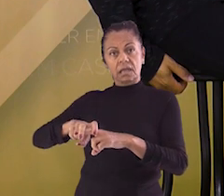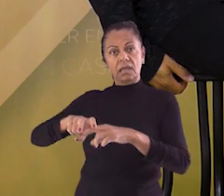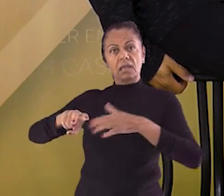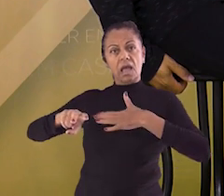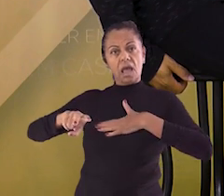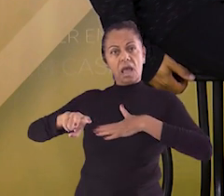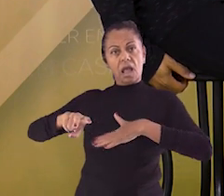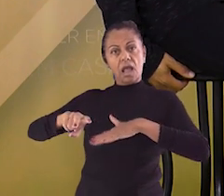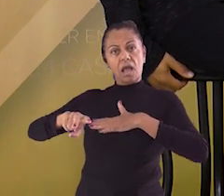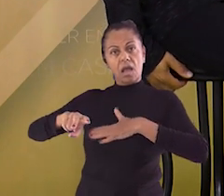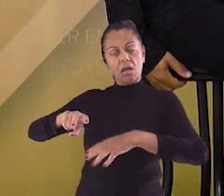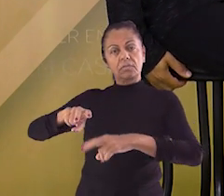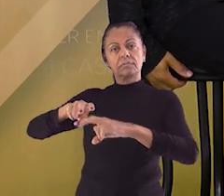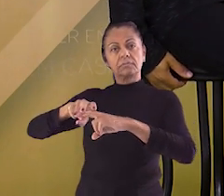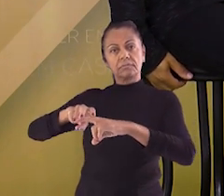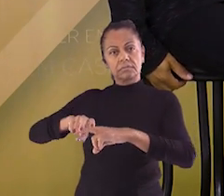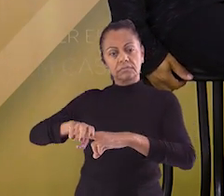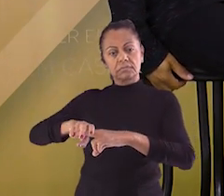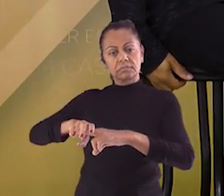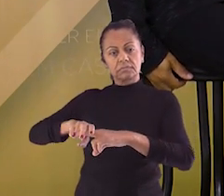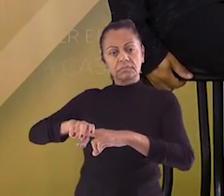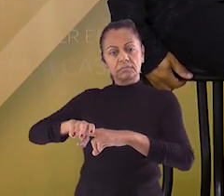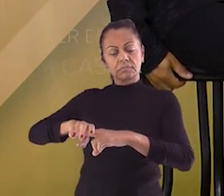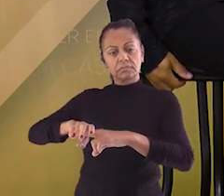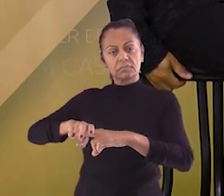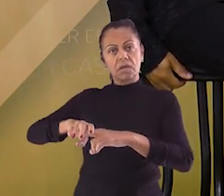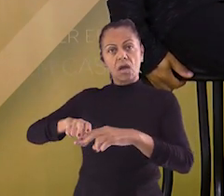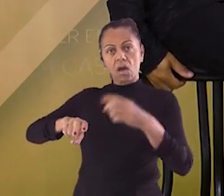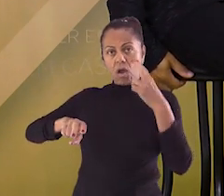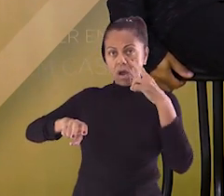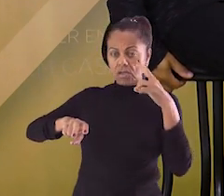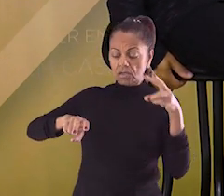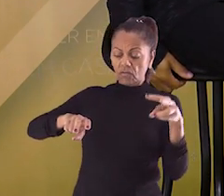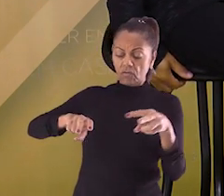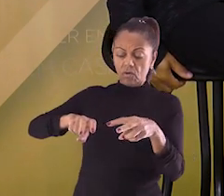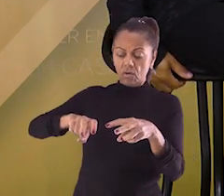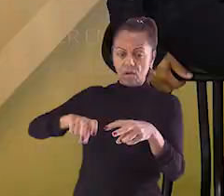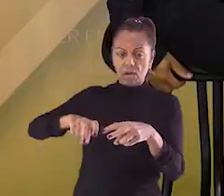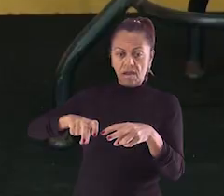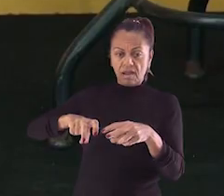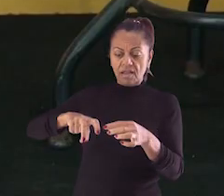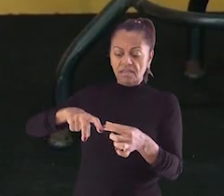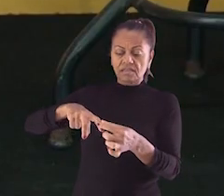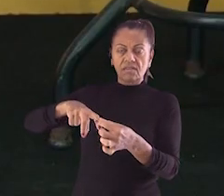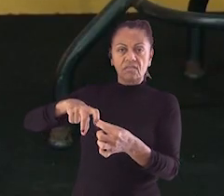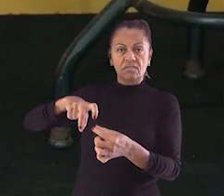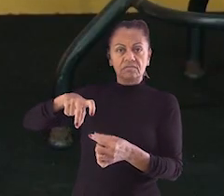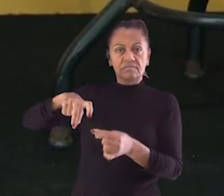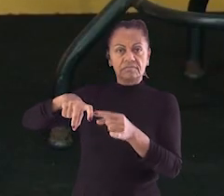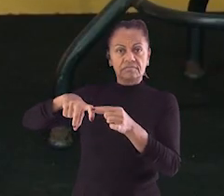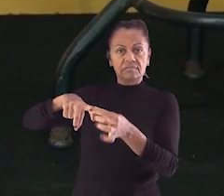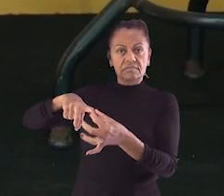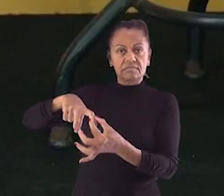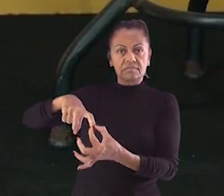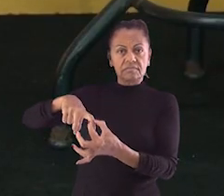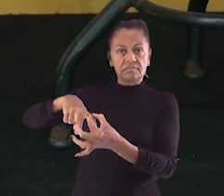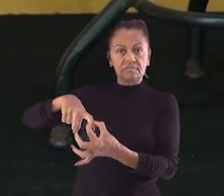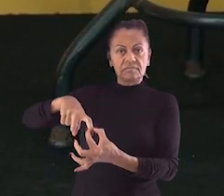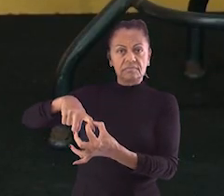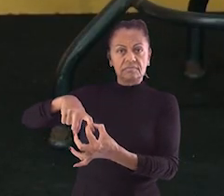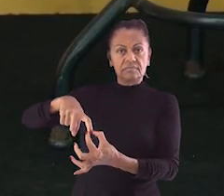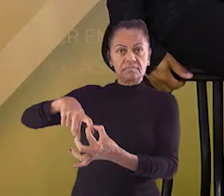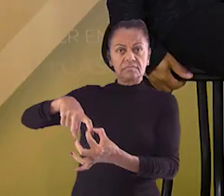precisa sentar com a perna relaxada, e aí vocês vão observar. Vão olhar abaixo um pouco